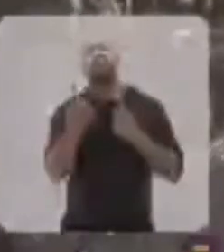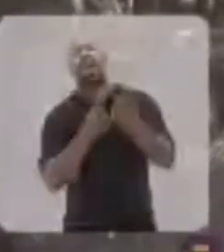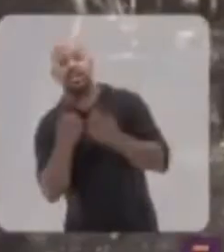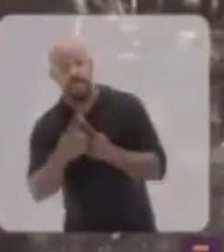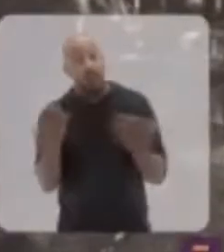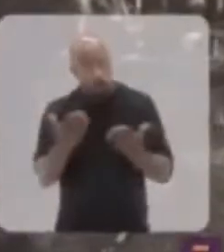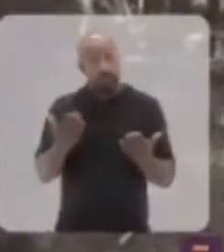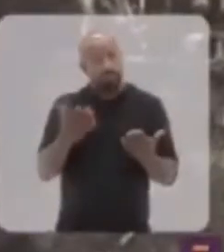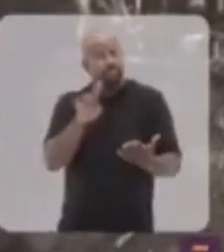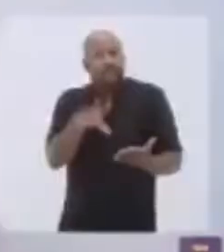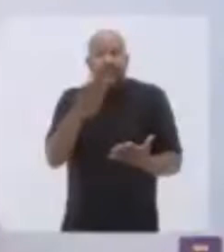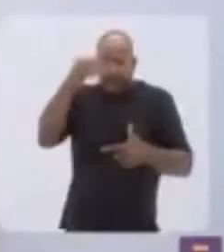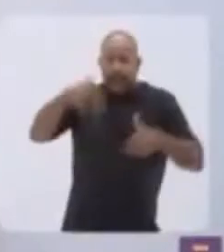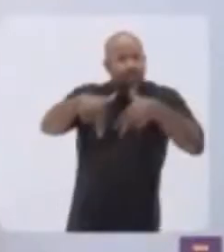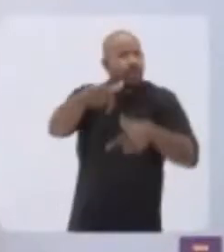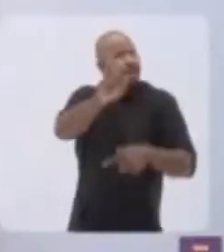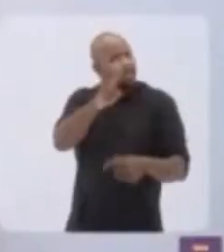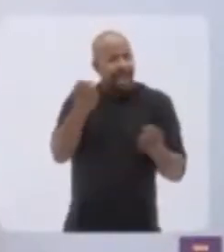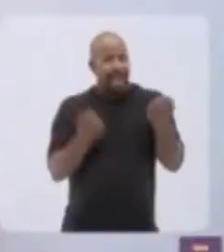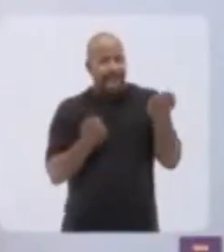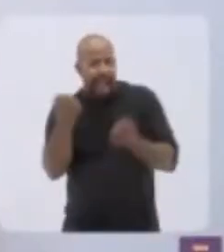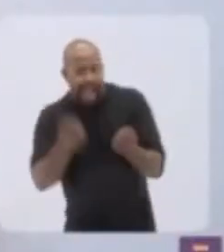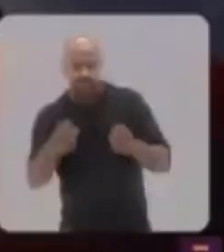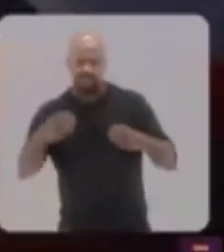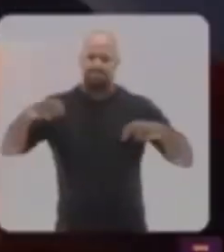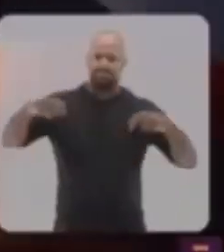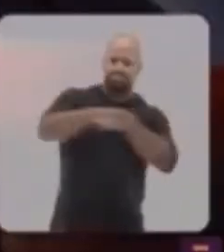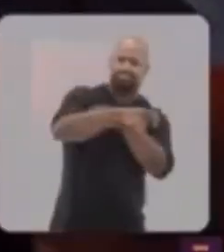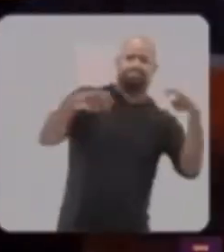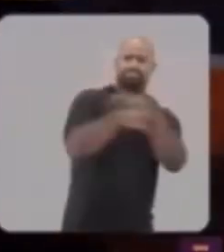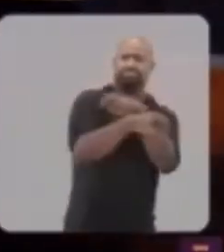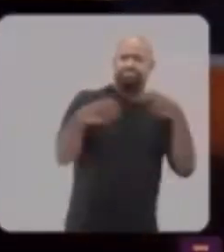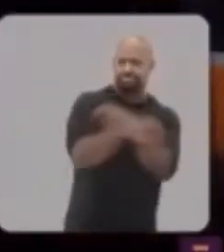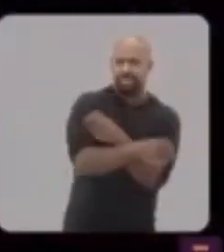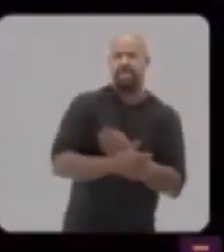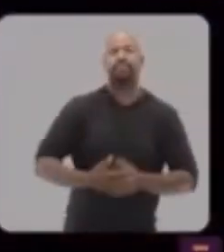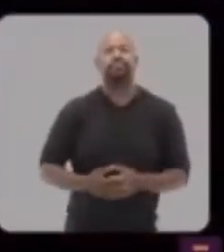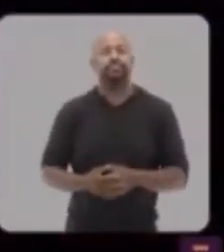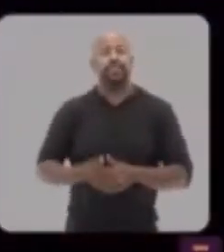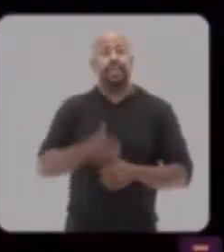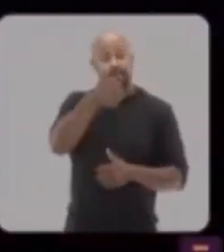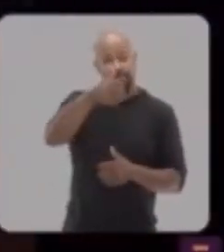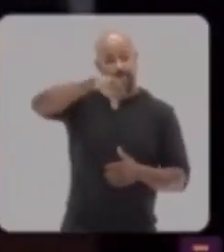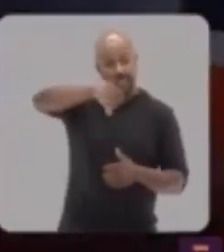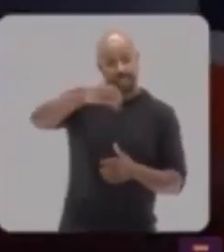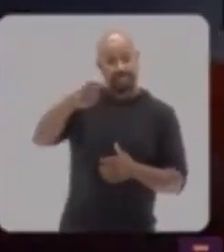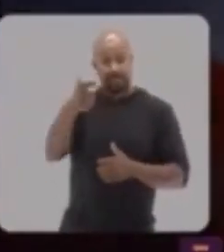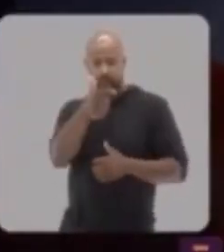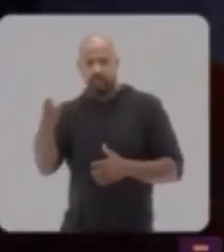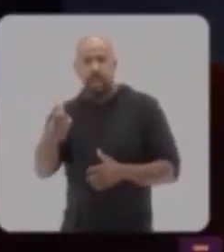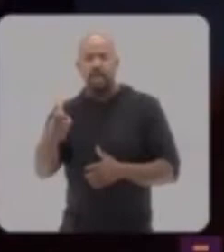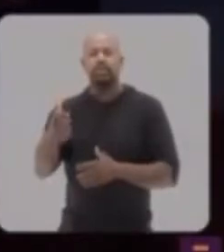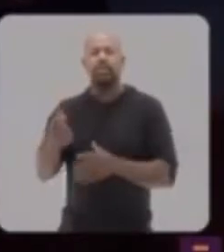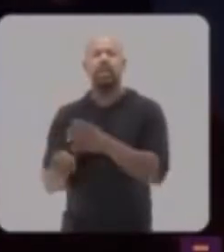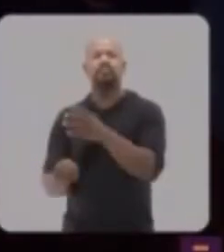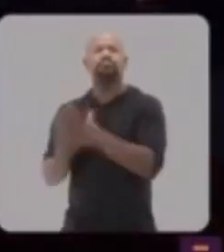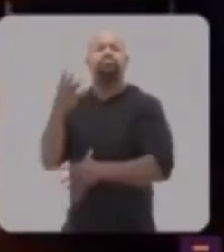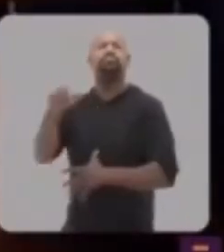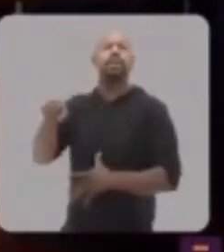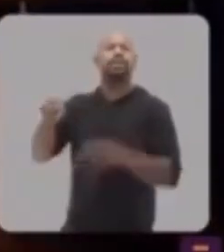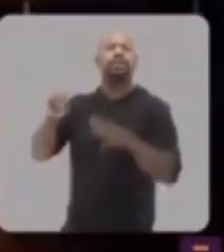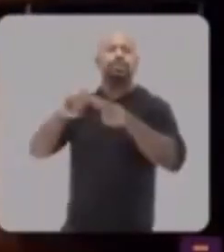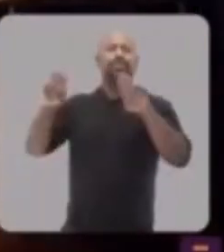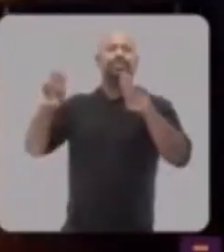muito movimentadas, não só por pessoas, mas também por carros. A partir de 1922, nasce o Museu Histórico